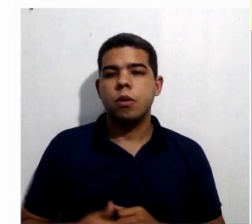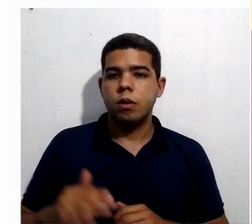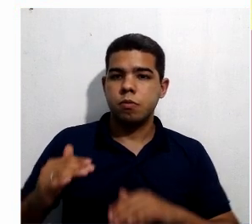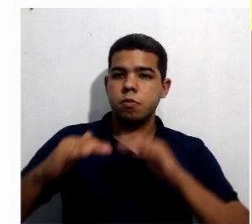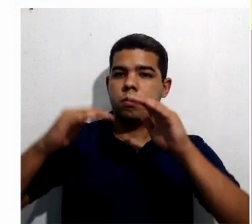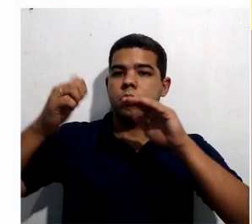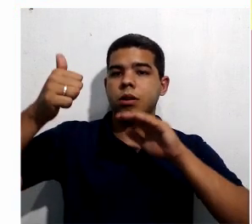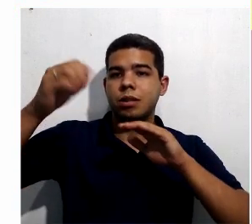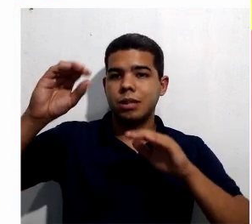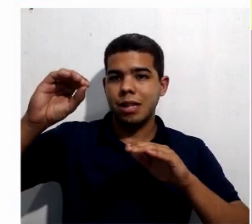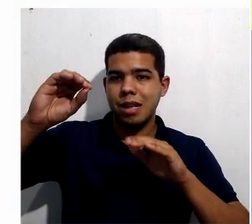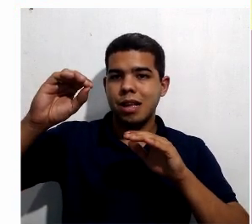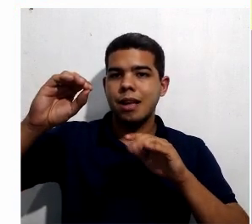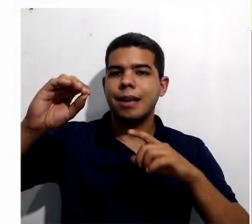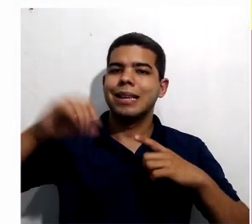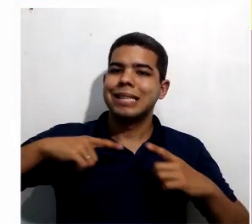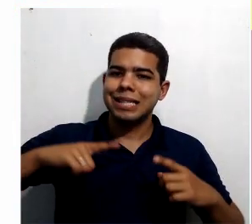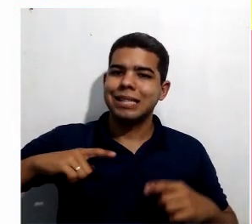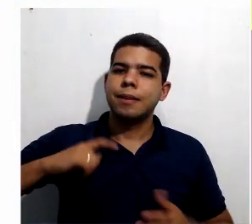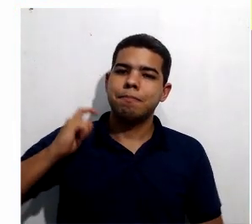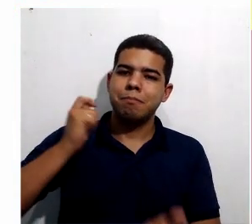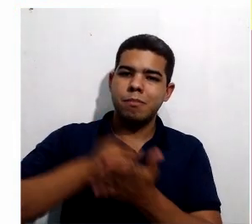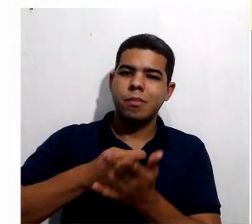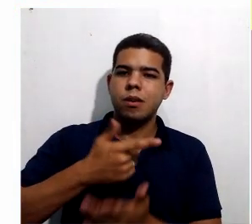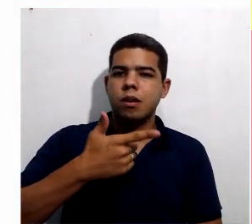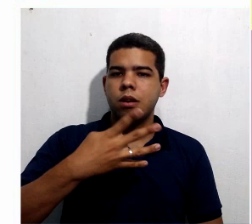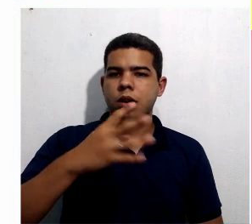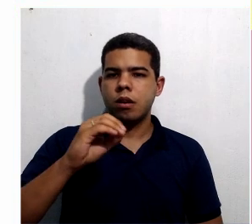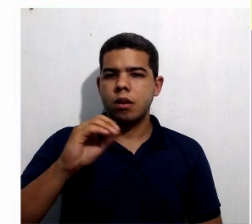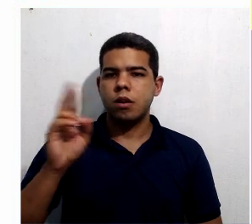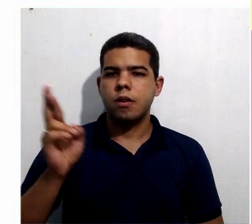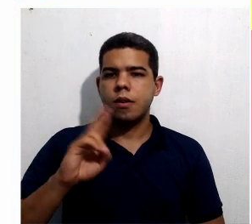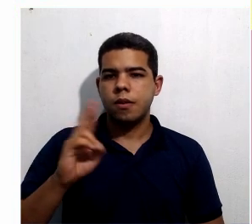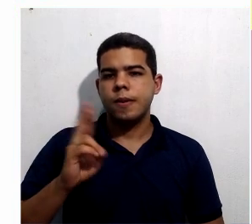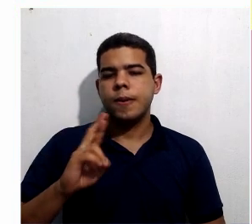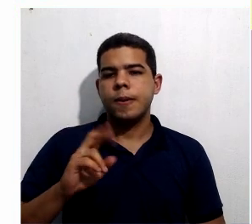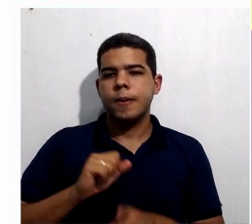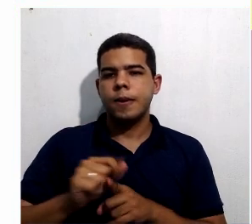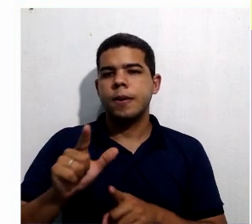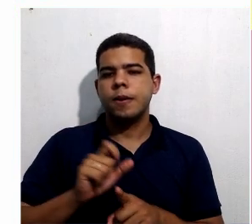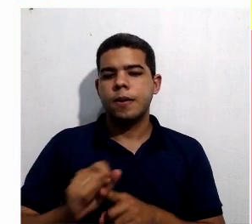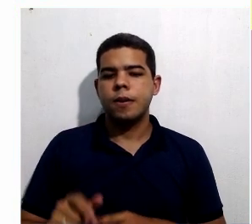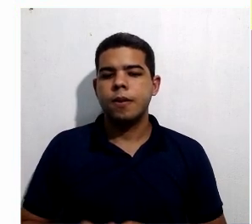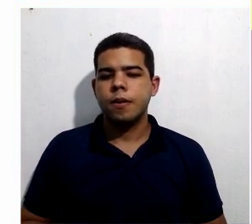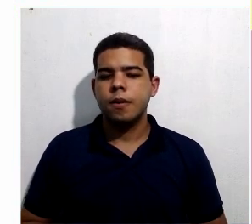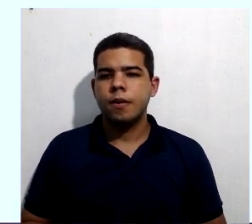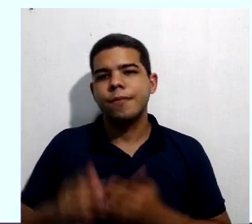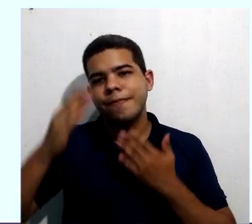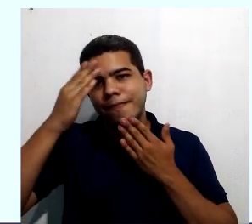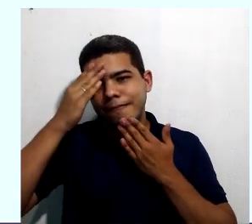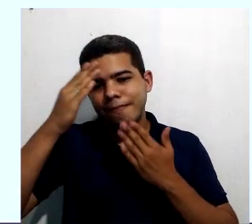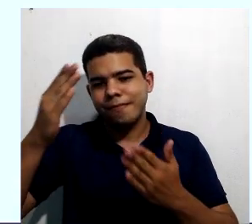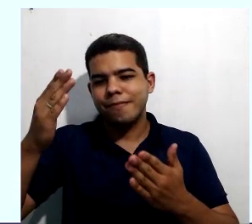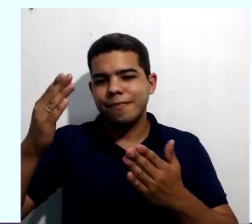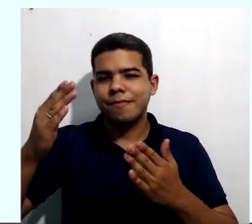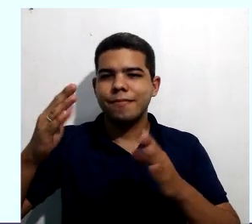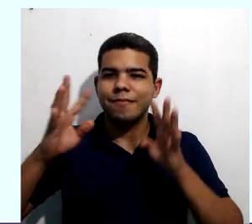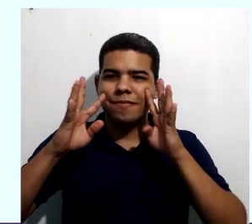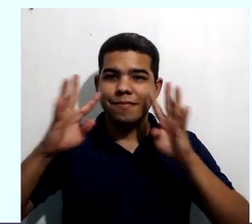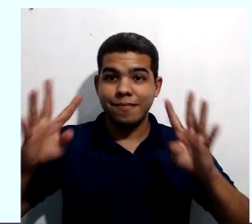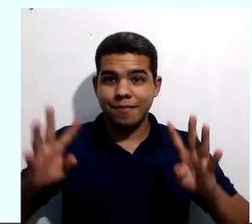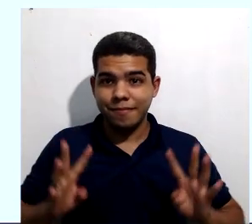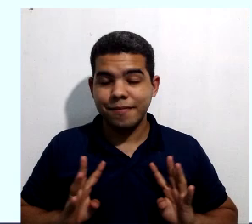nesse décimo andar desse condomínio vai ter que desembolsar aí, ó, R$240 de condomínio. Ok?